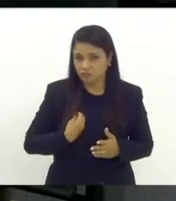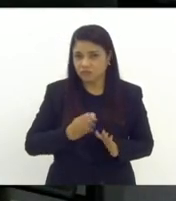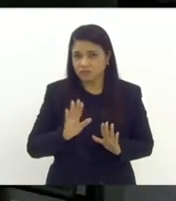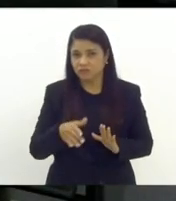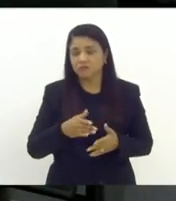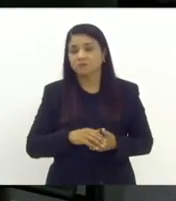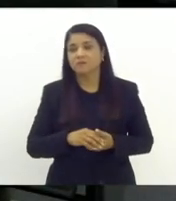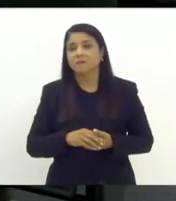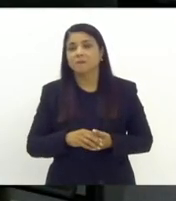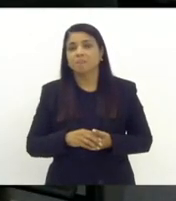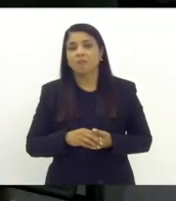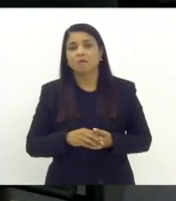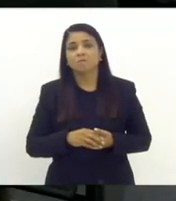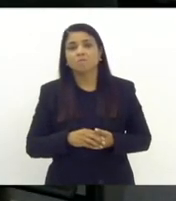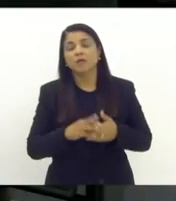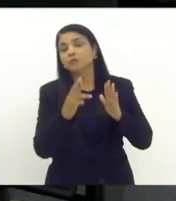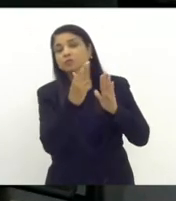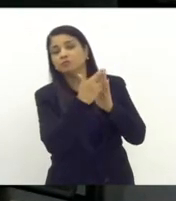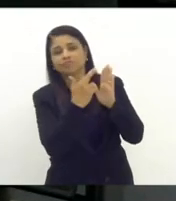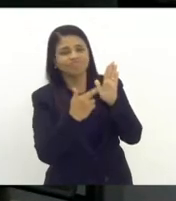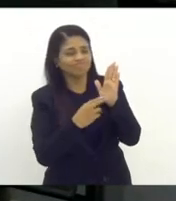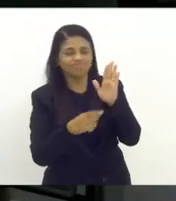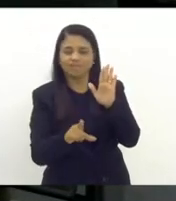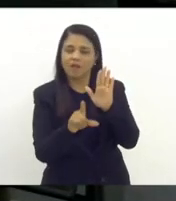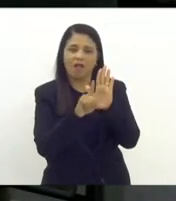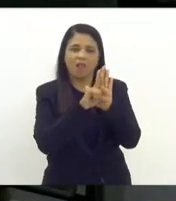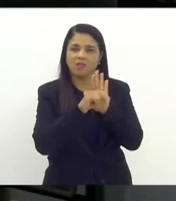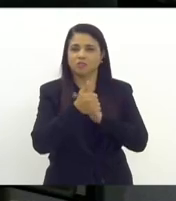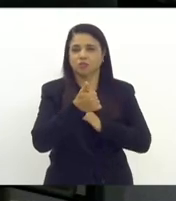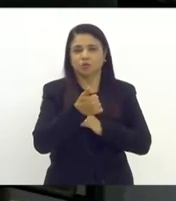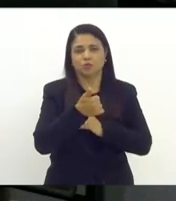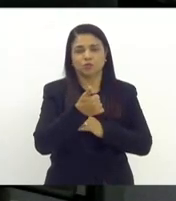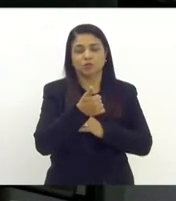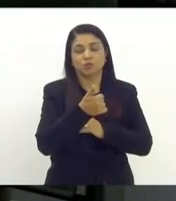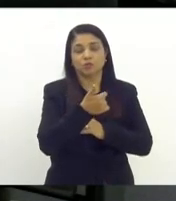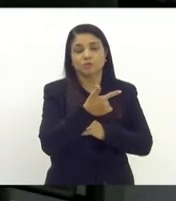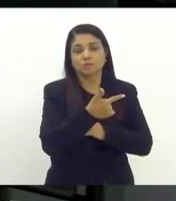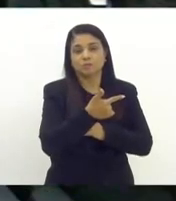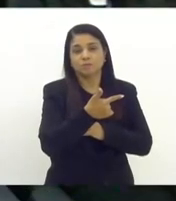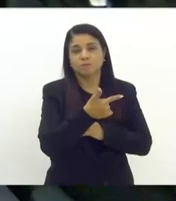mas não regulamenta a lei de 2014 totalmente né